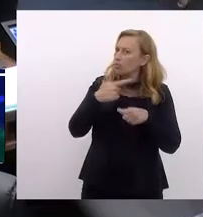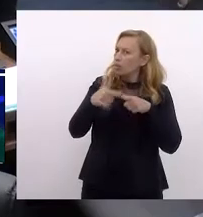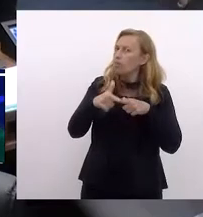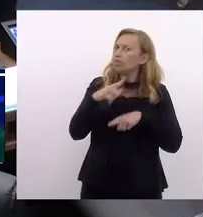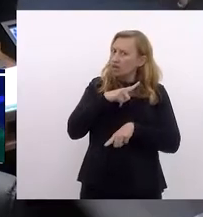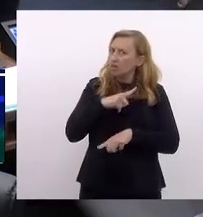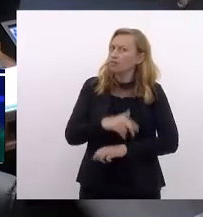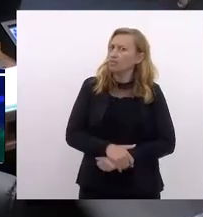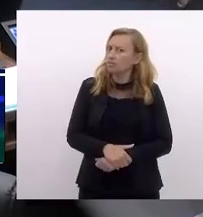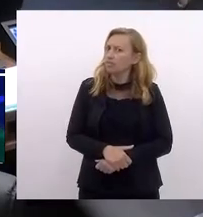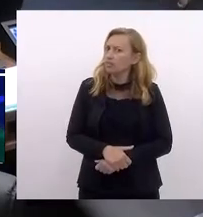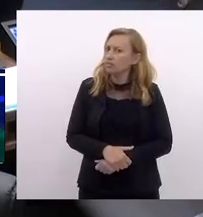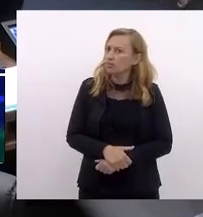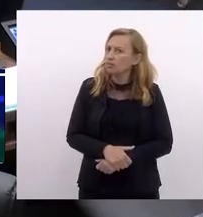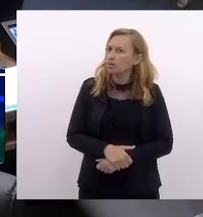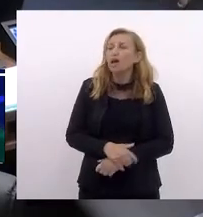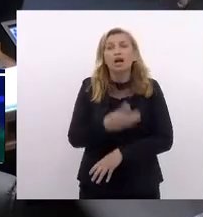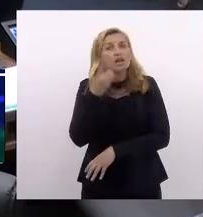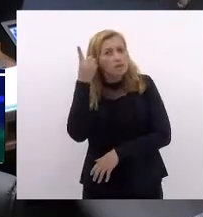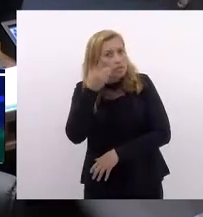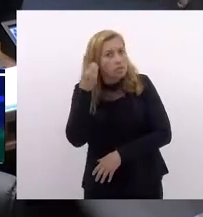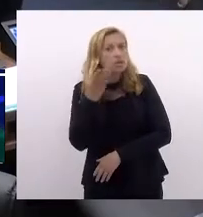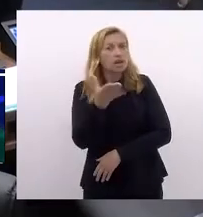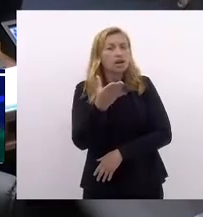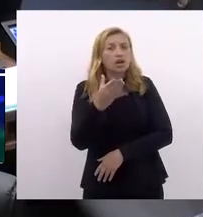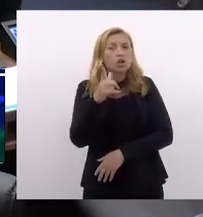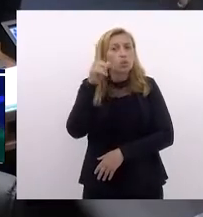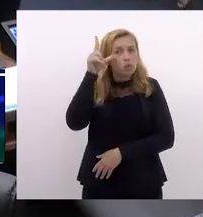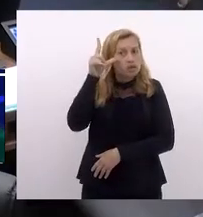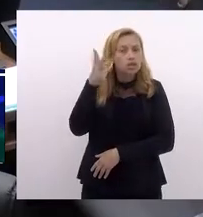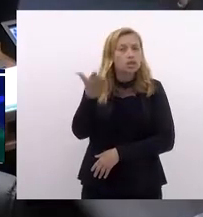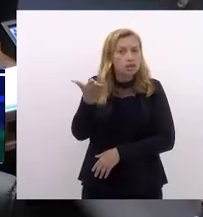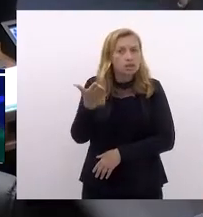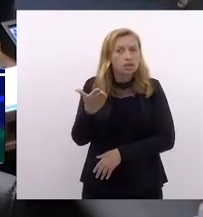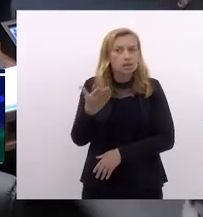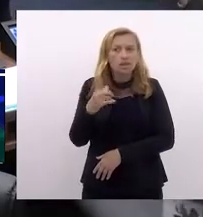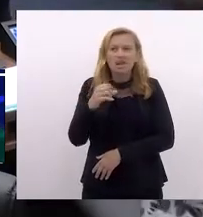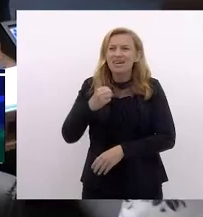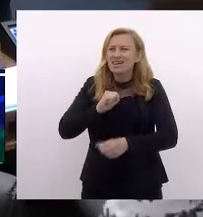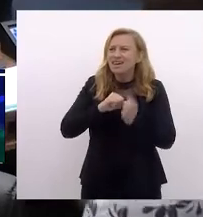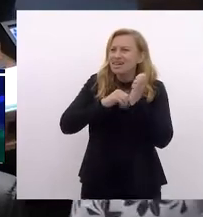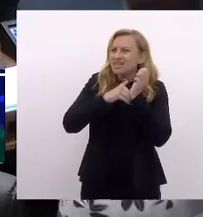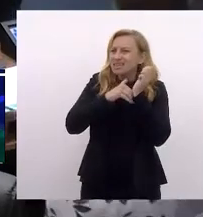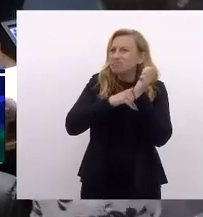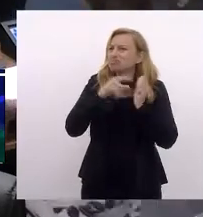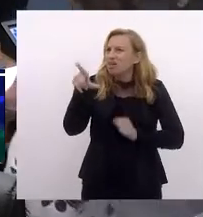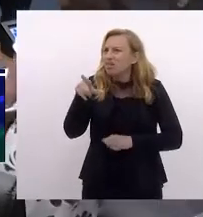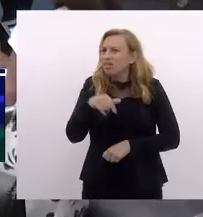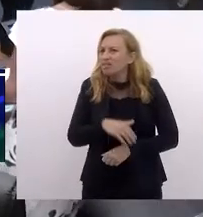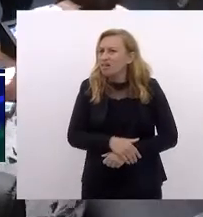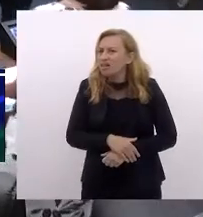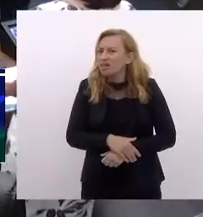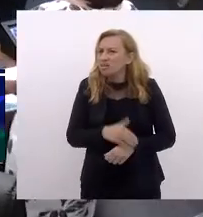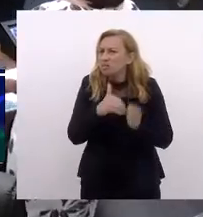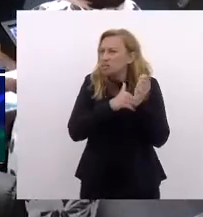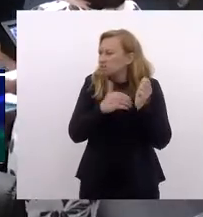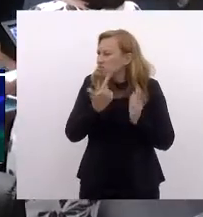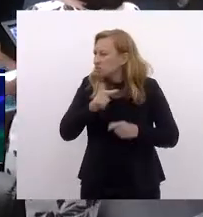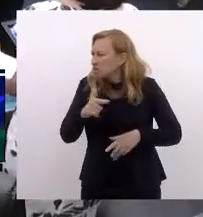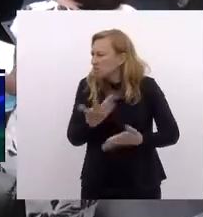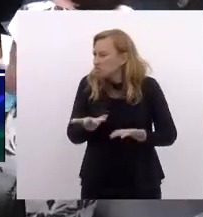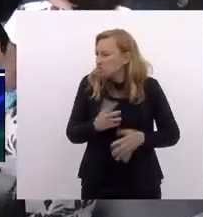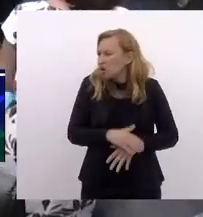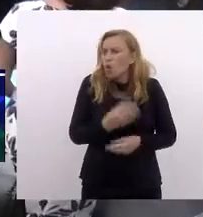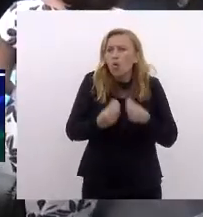por exemplo e a deputada adaptado a Luzia tenta e senha você não tem